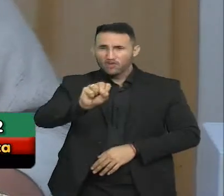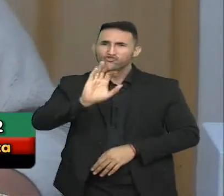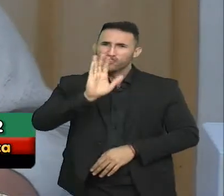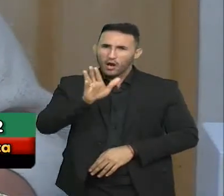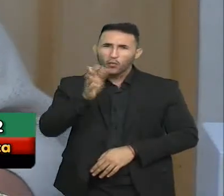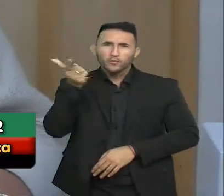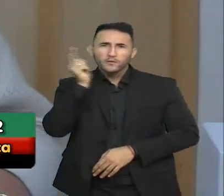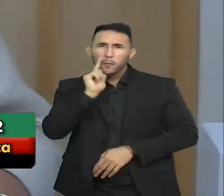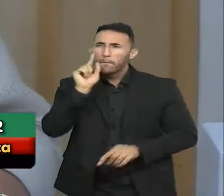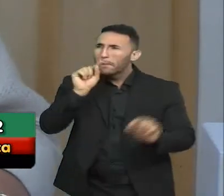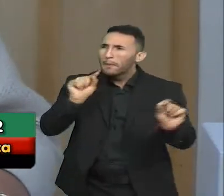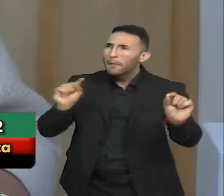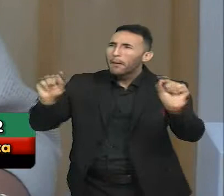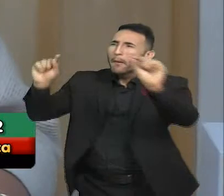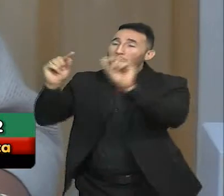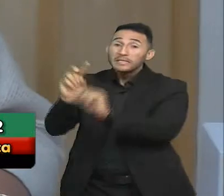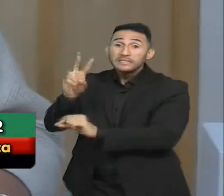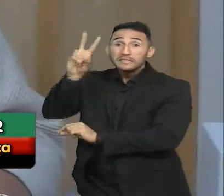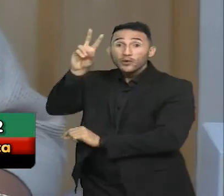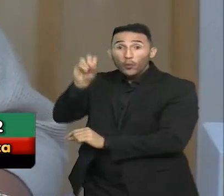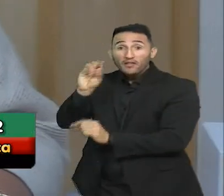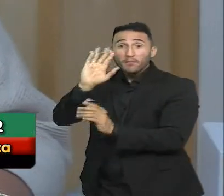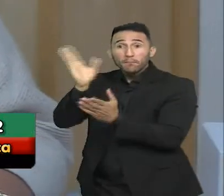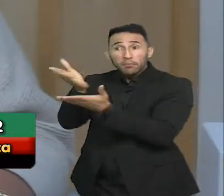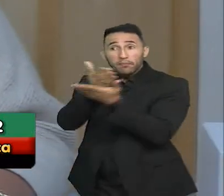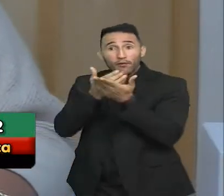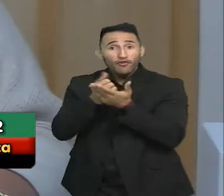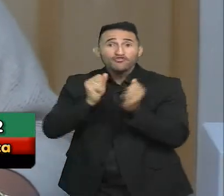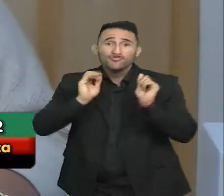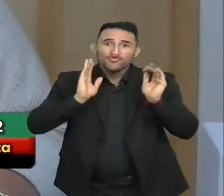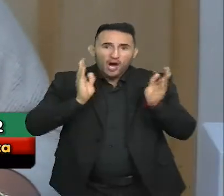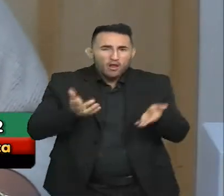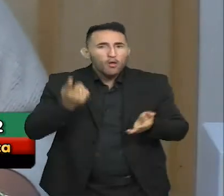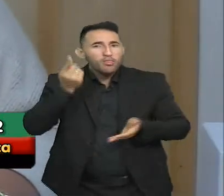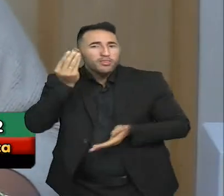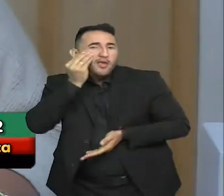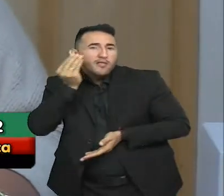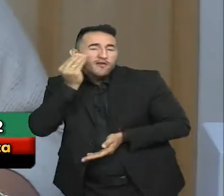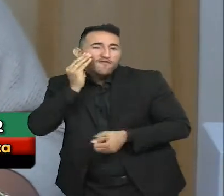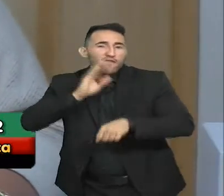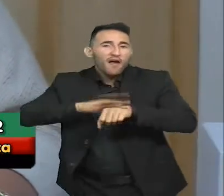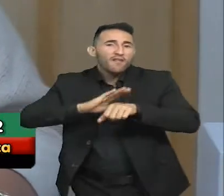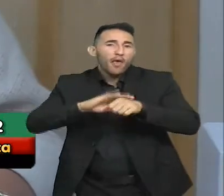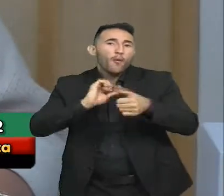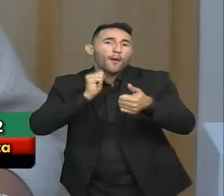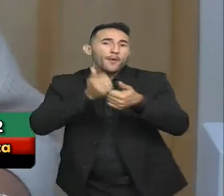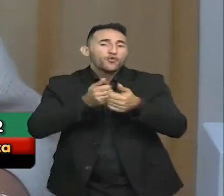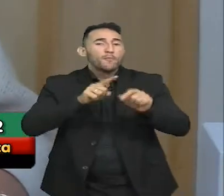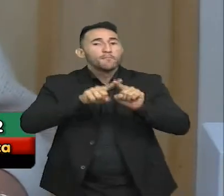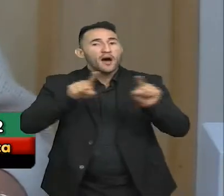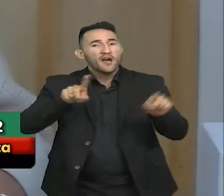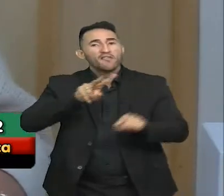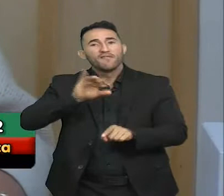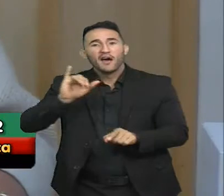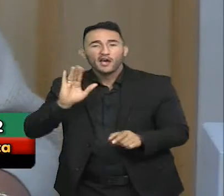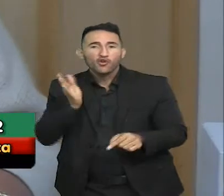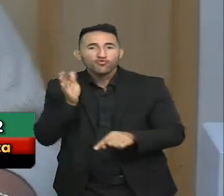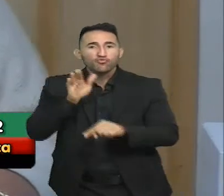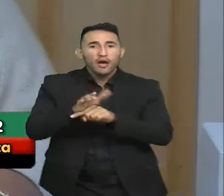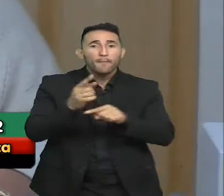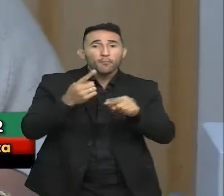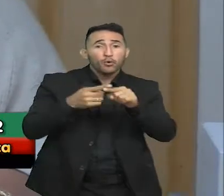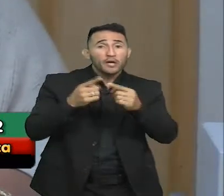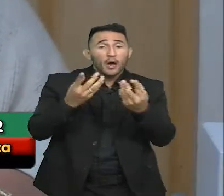mapear 50 delas, né, ao qual a gente busca fazer o acompanhamento. Mas a gente também vai ajudar agora, porque muitos